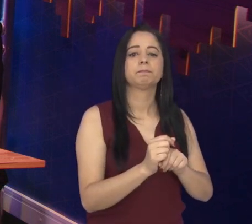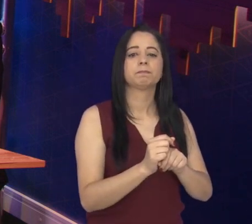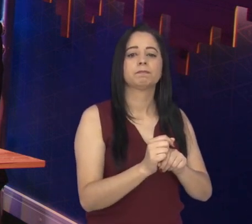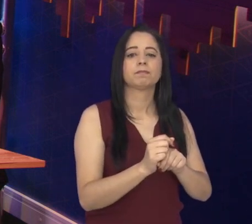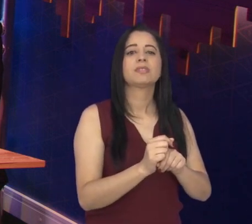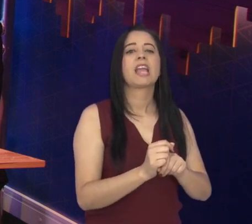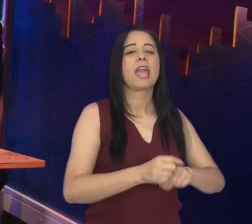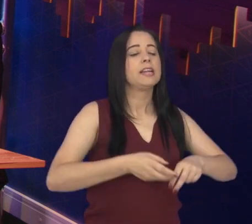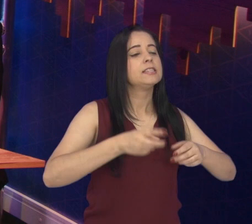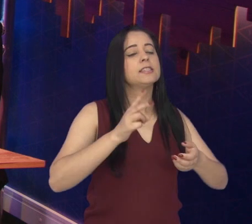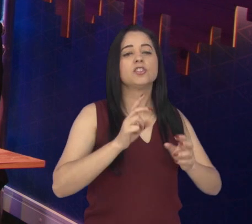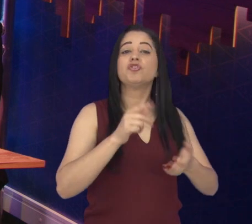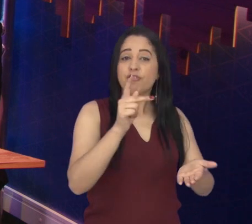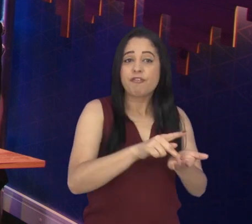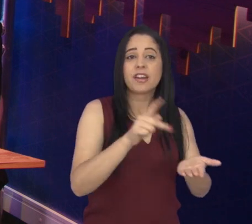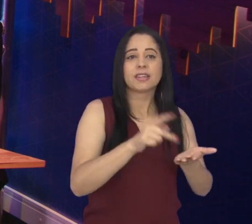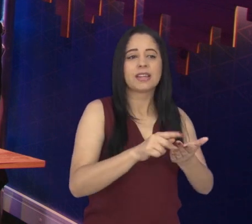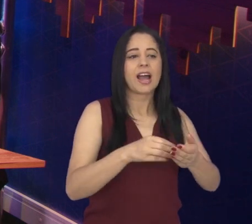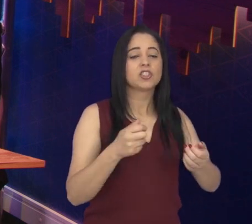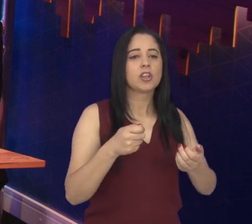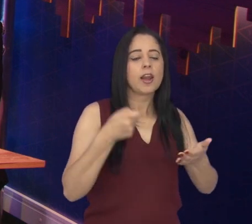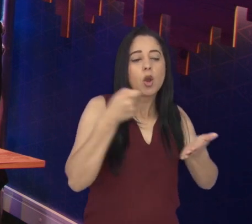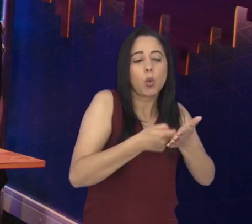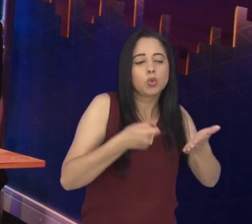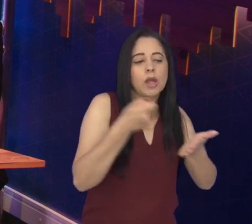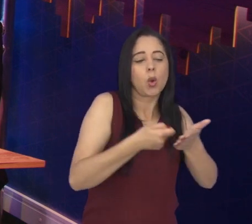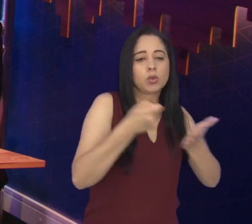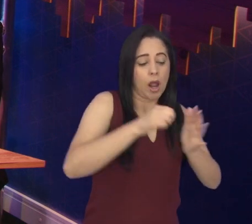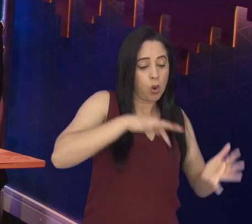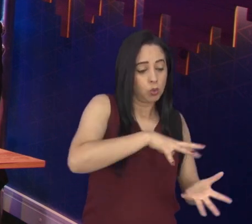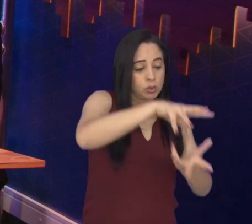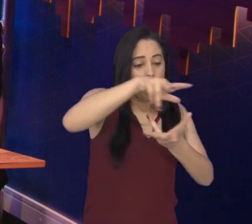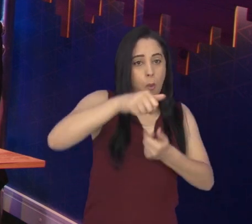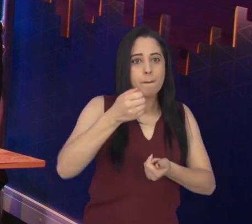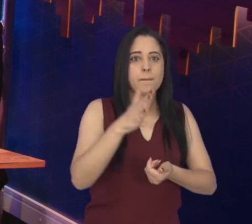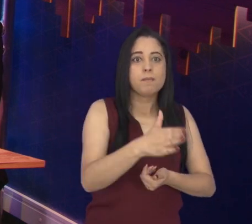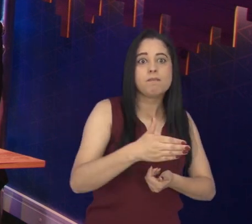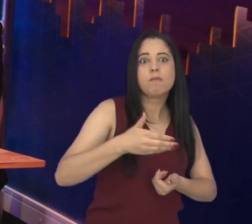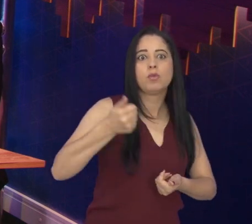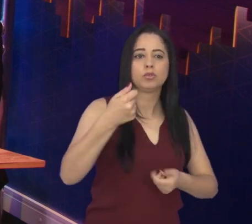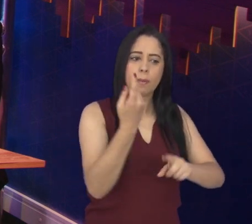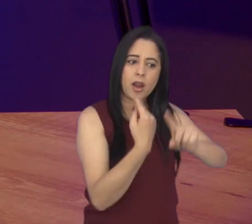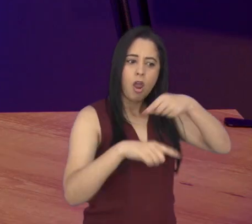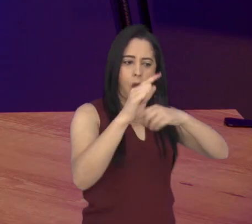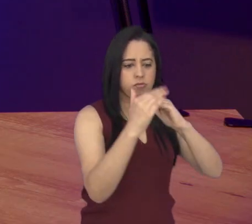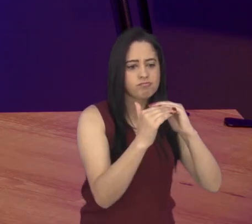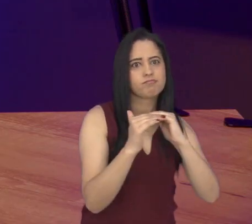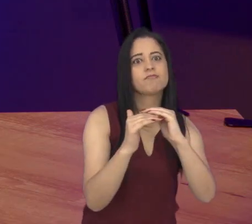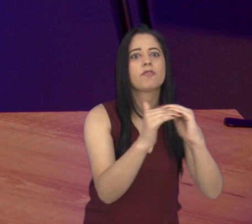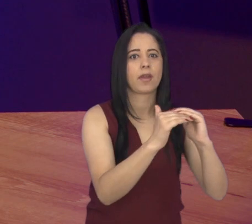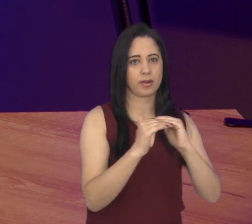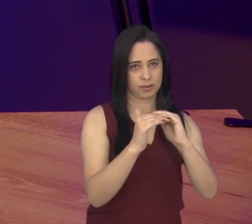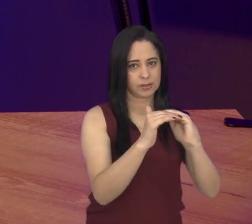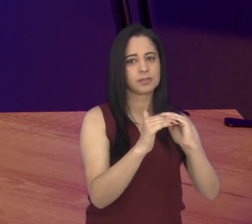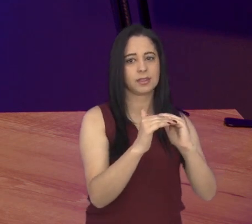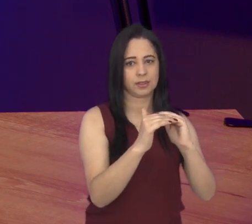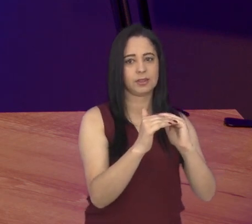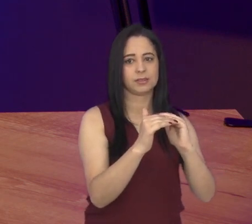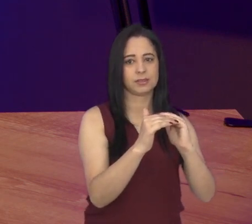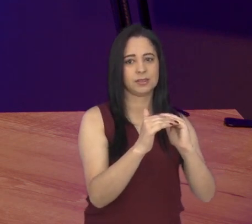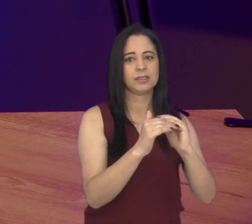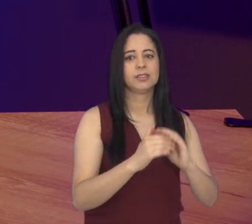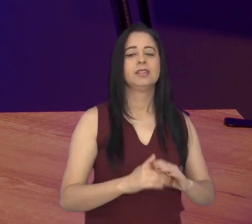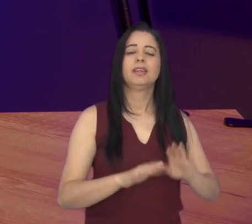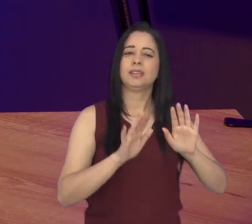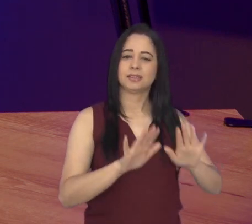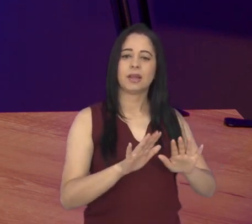que eles estão, de fato, tentando construir um mundo melhor e um mundo igual, assim, para todos, e